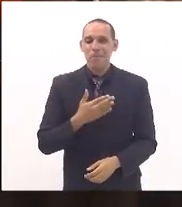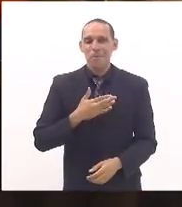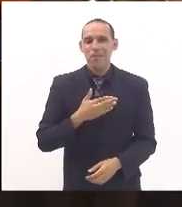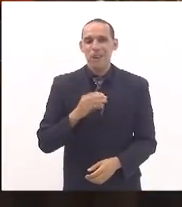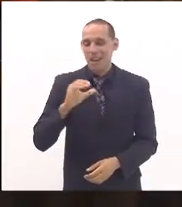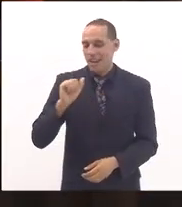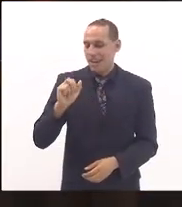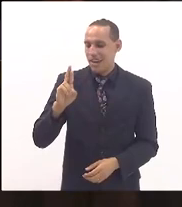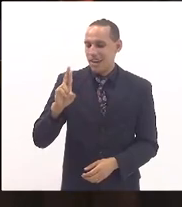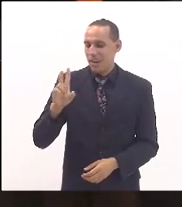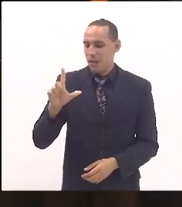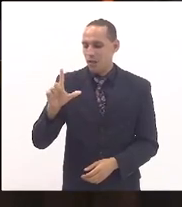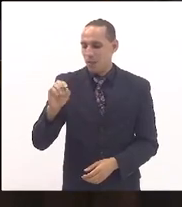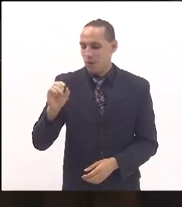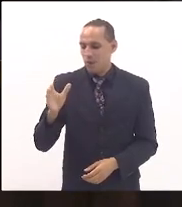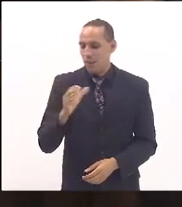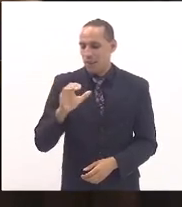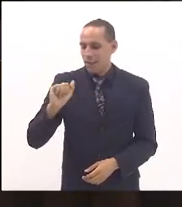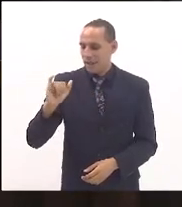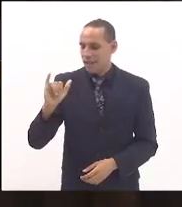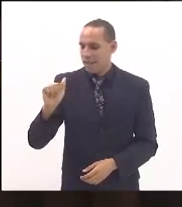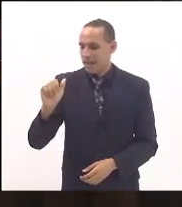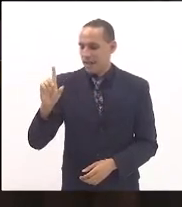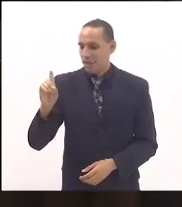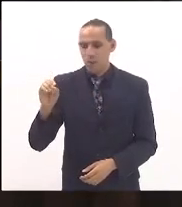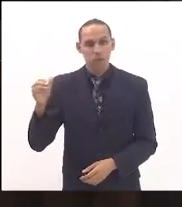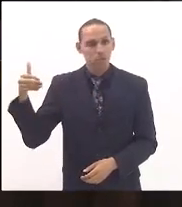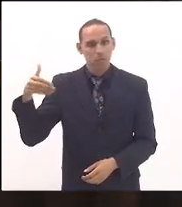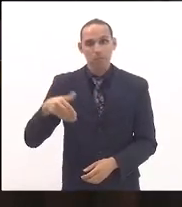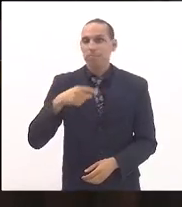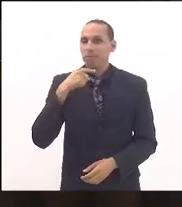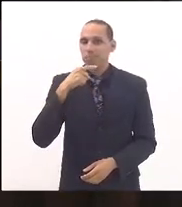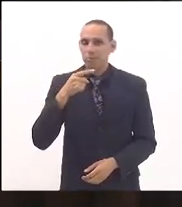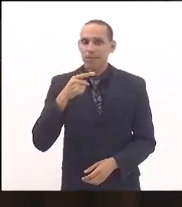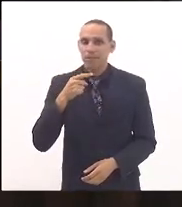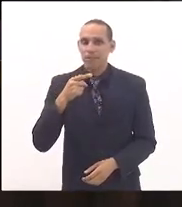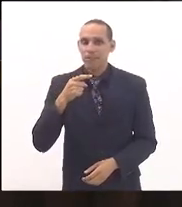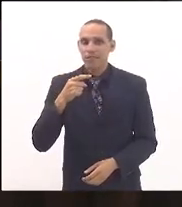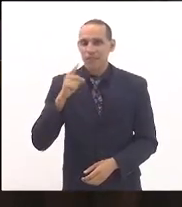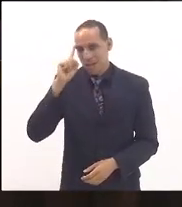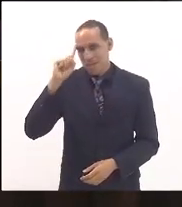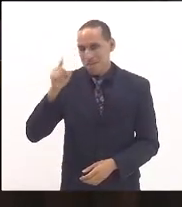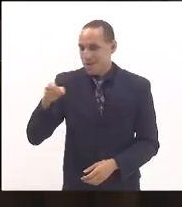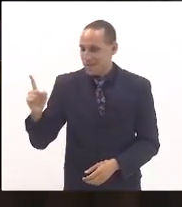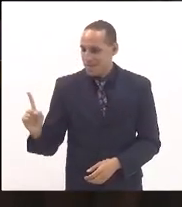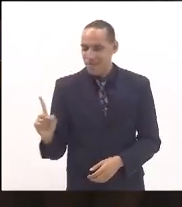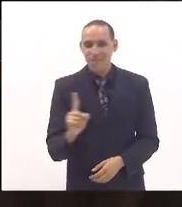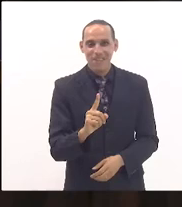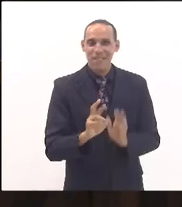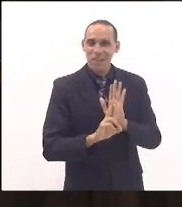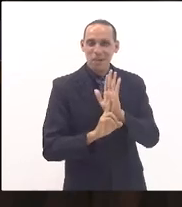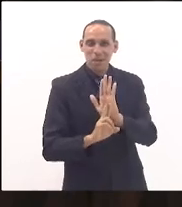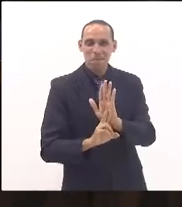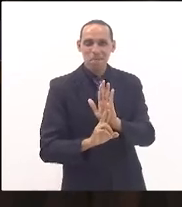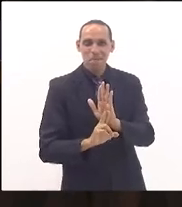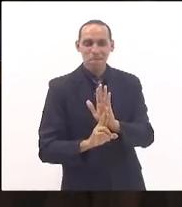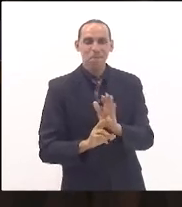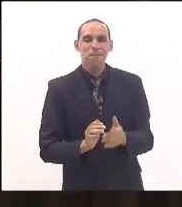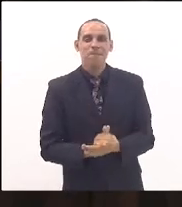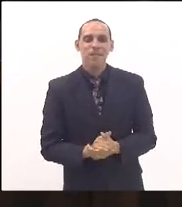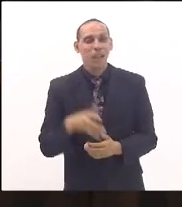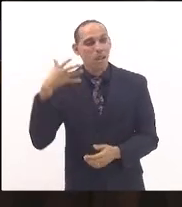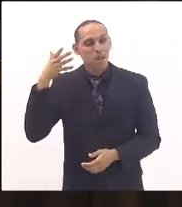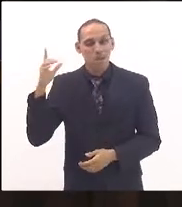Carlo Caiado que hoje não pode estar aqui e aí o enviou para representá-lo então